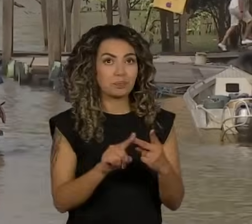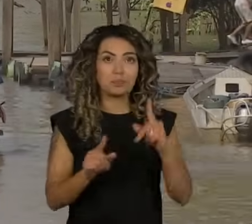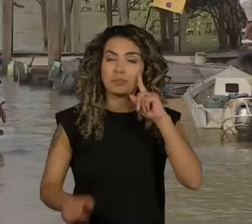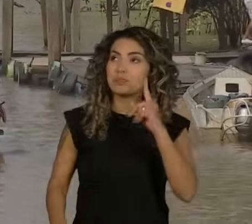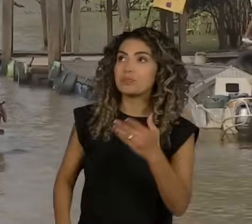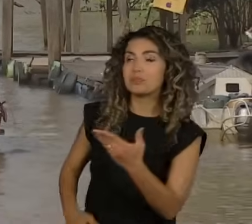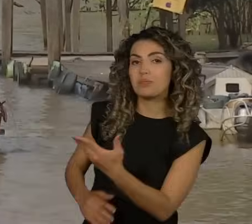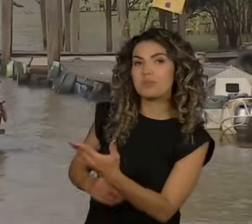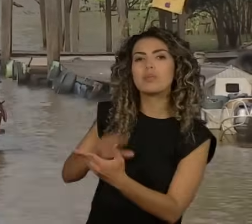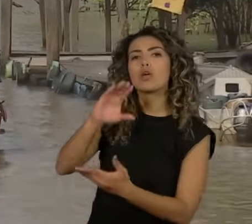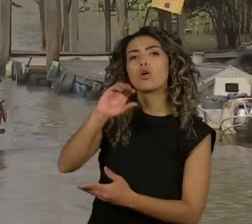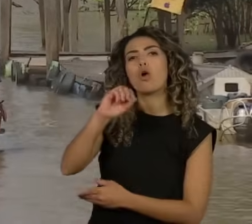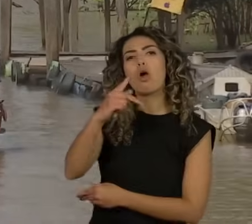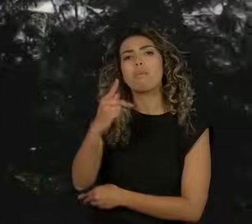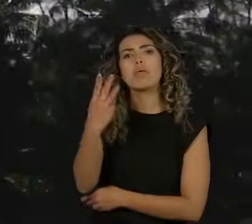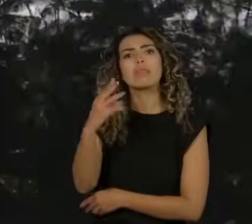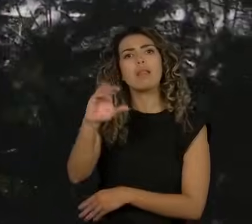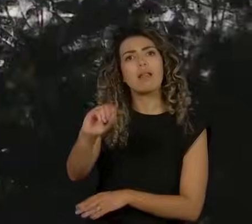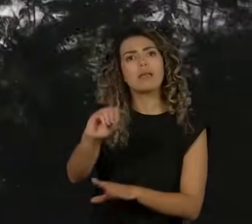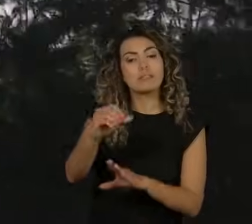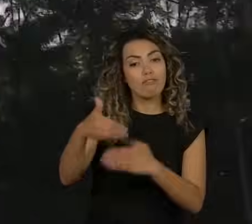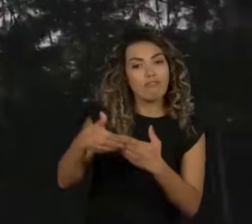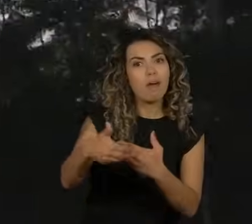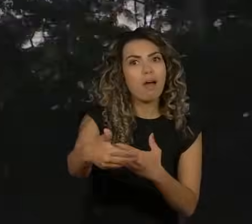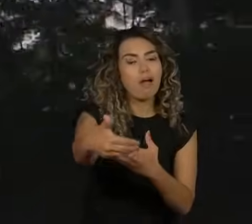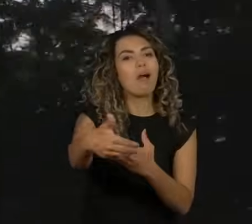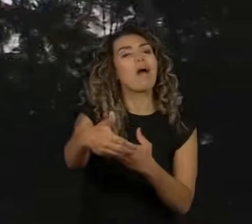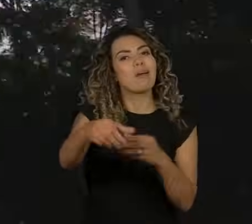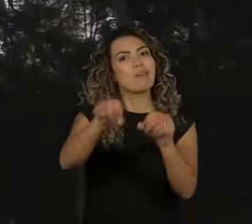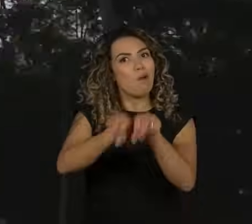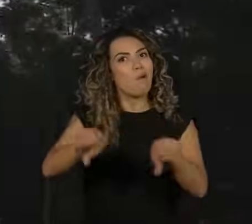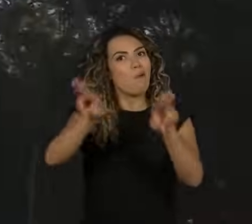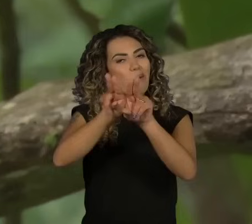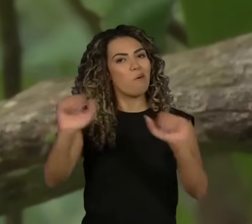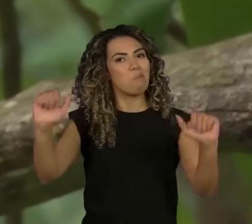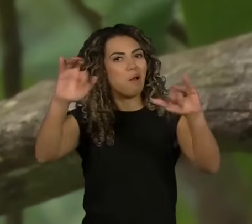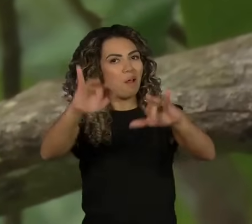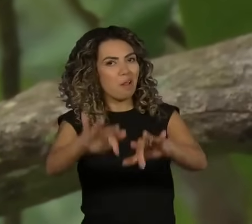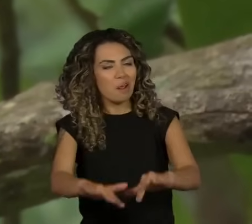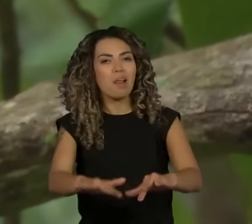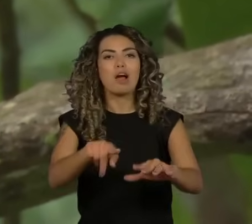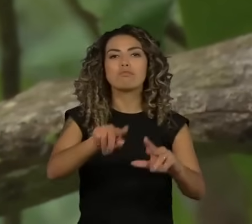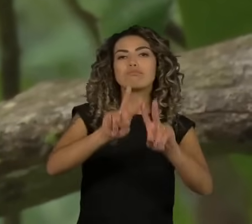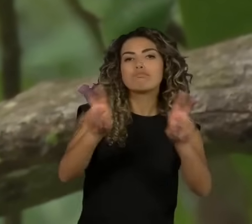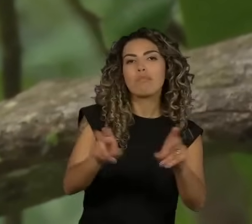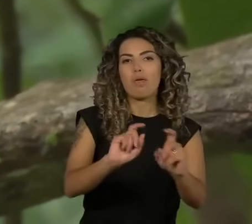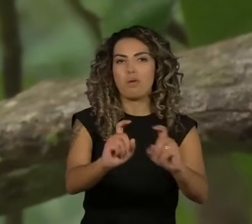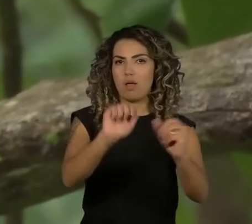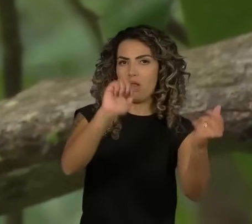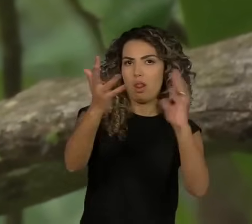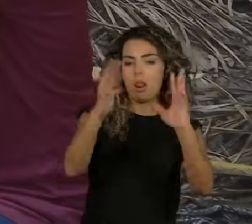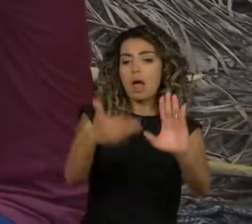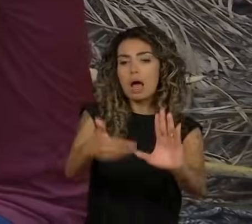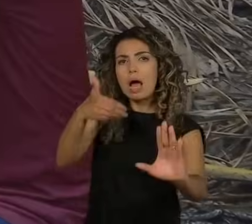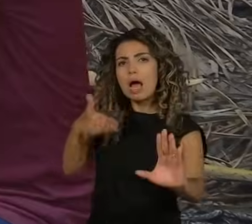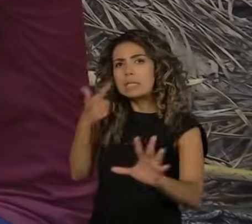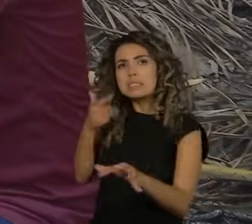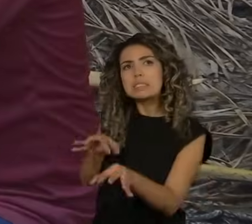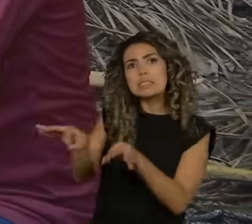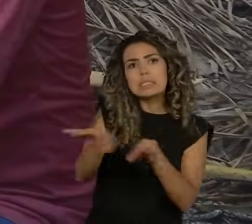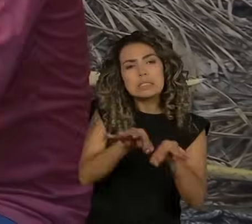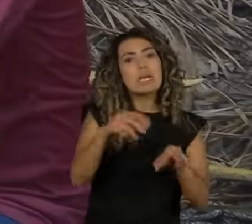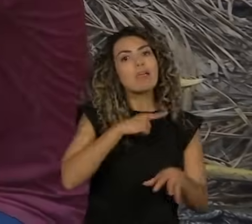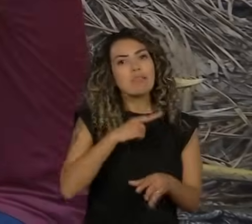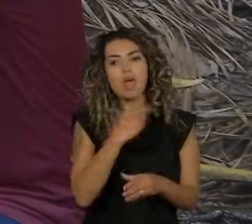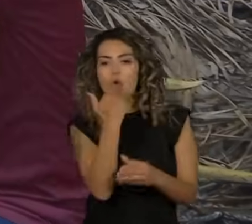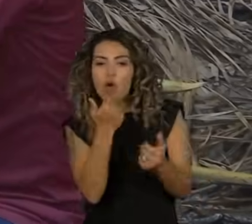da série sobre os preparativos para a Conferência da ONU sobre o Clima apresenta os produtos alimentícios que geram renda